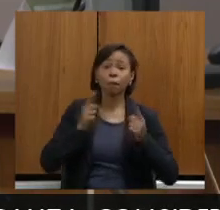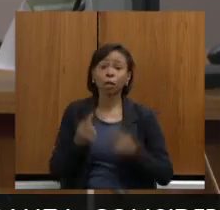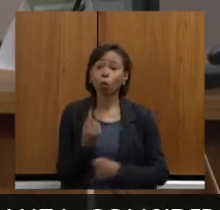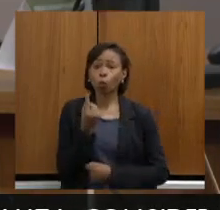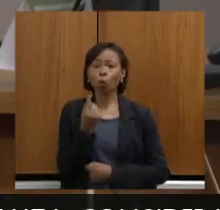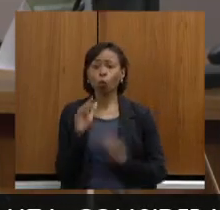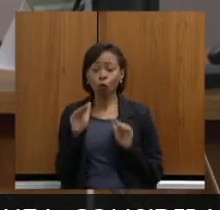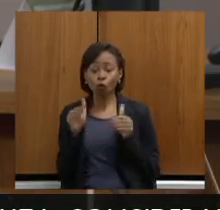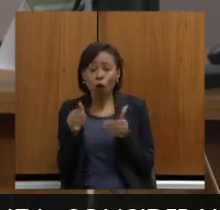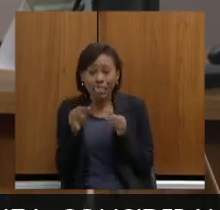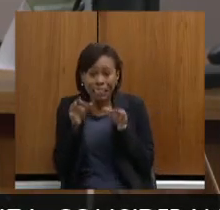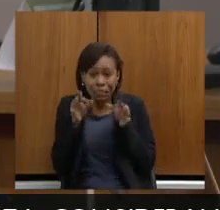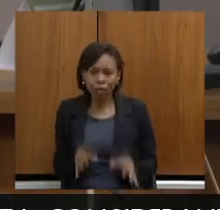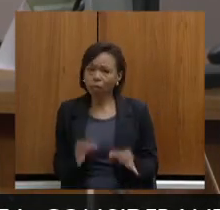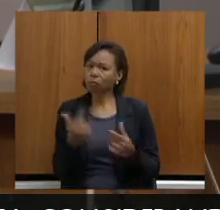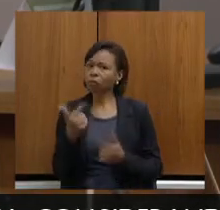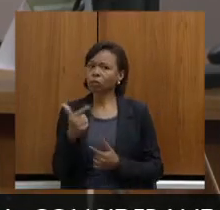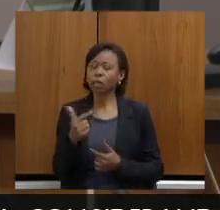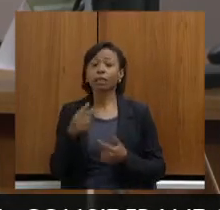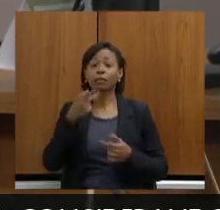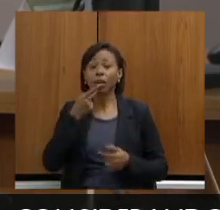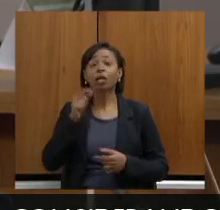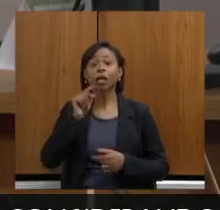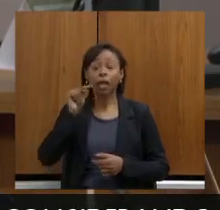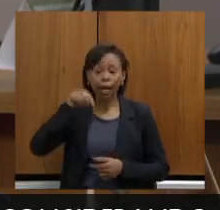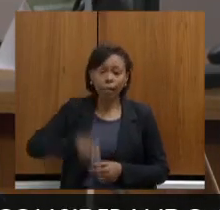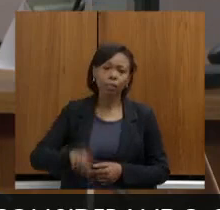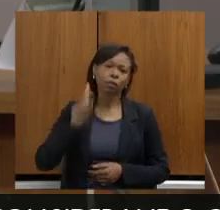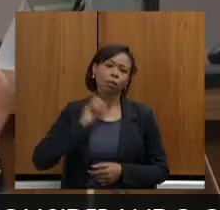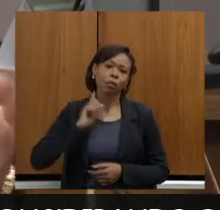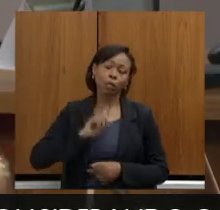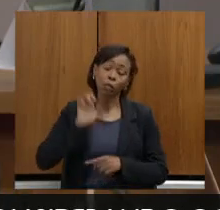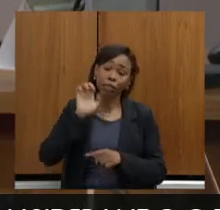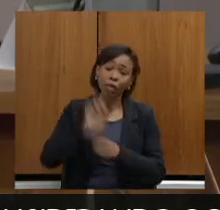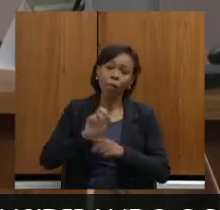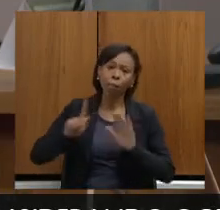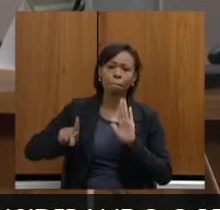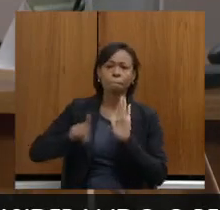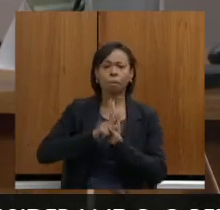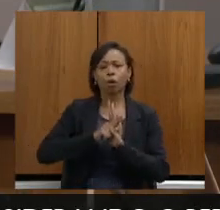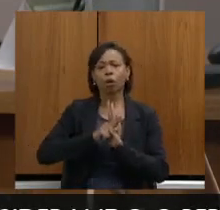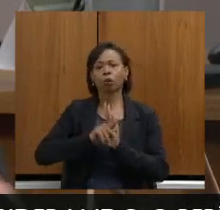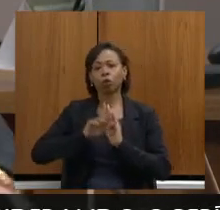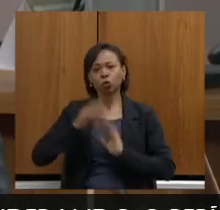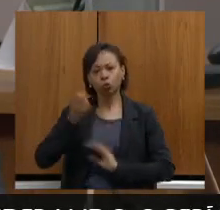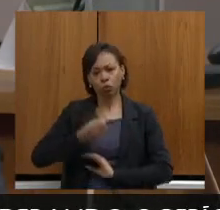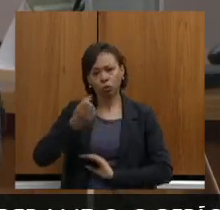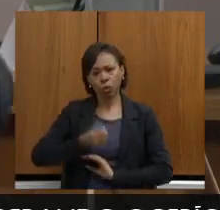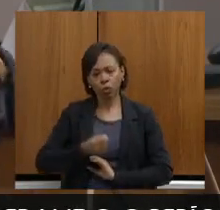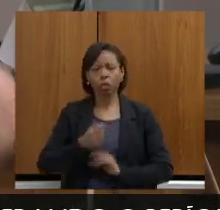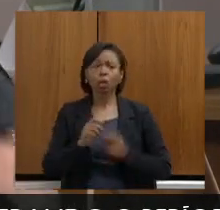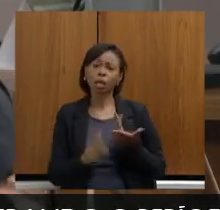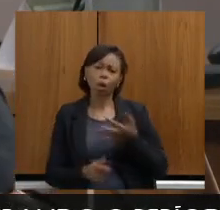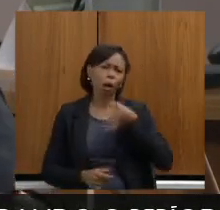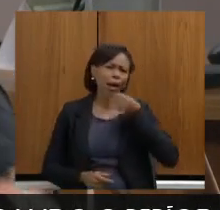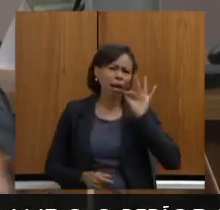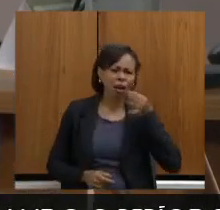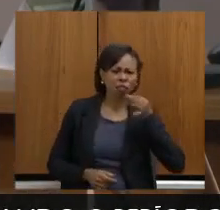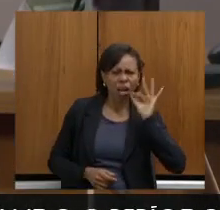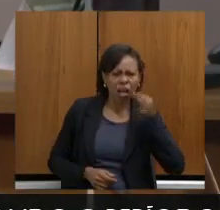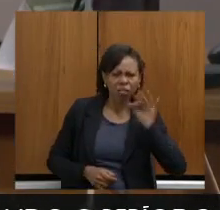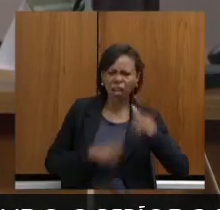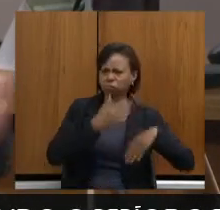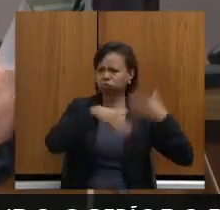com foco de falar nós somos o estado do leite e o café está largando